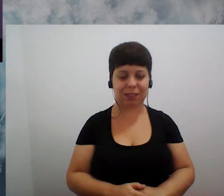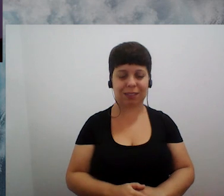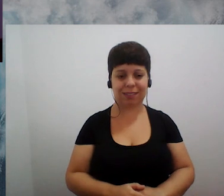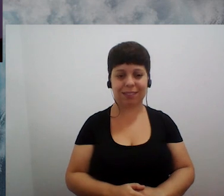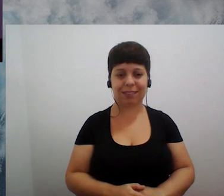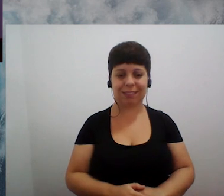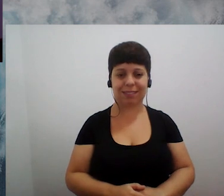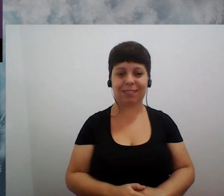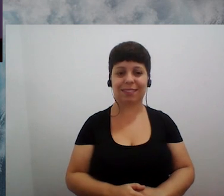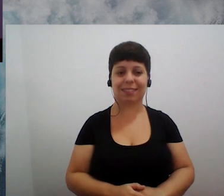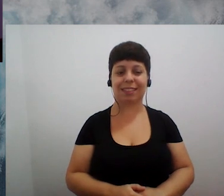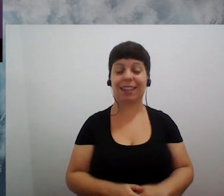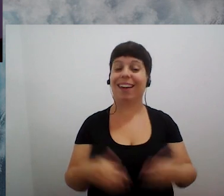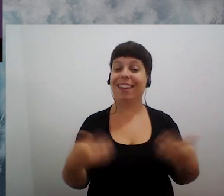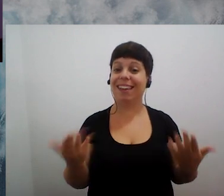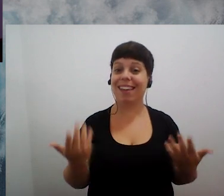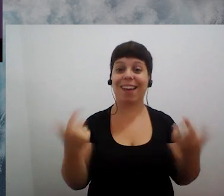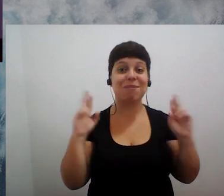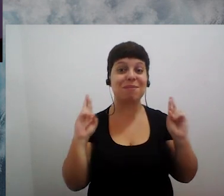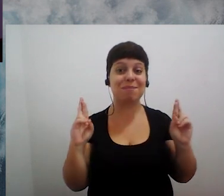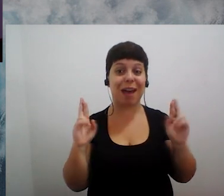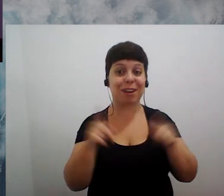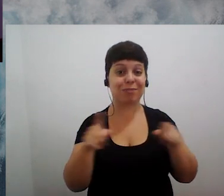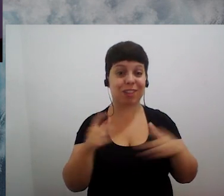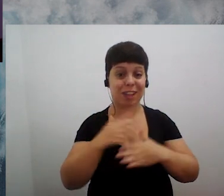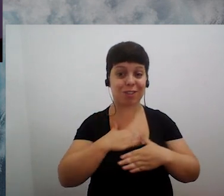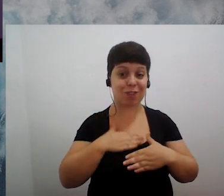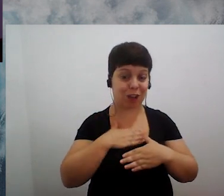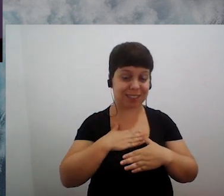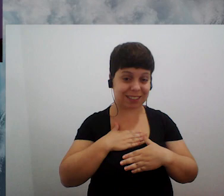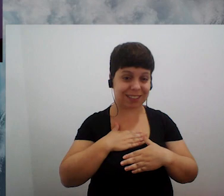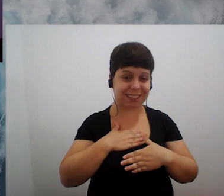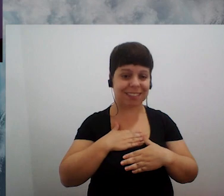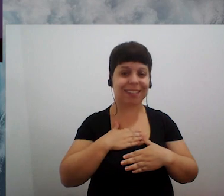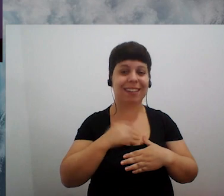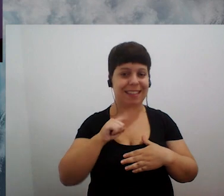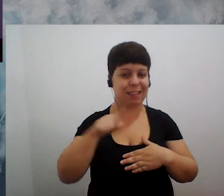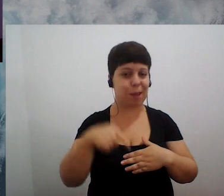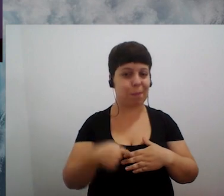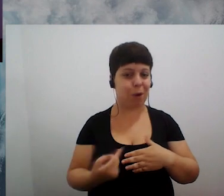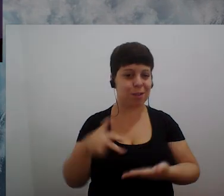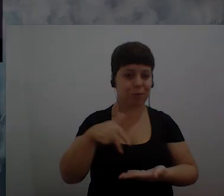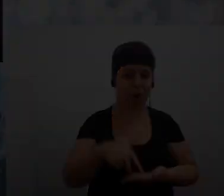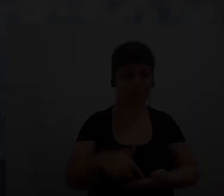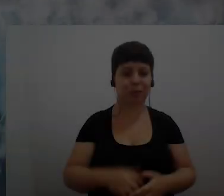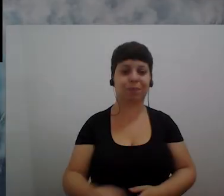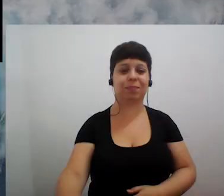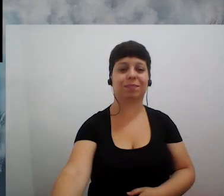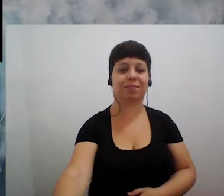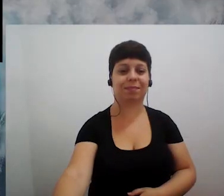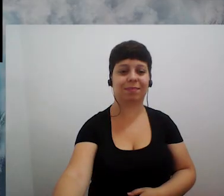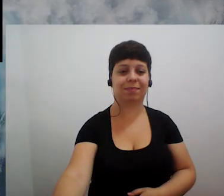brindadas com uma atração cultural no final. E eu espero que vocês gostem. E a gente se fala já já.